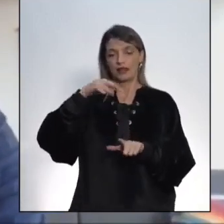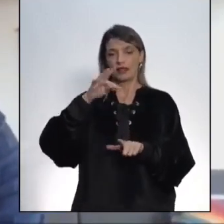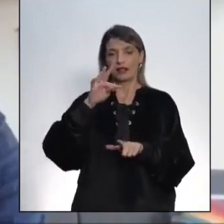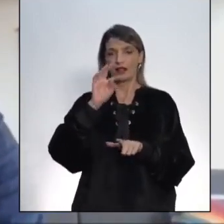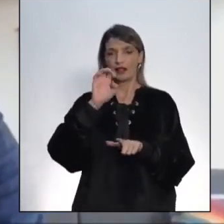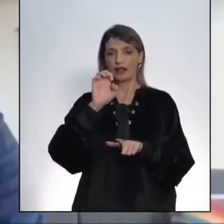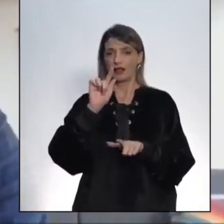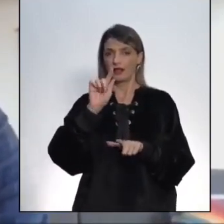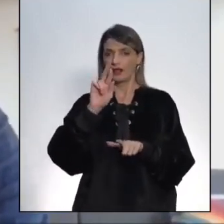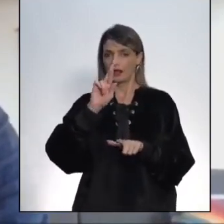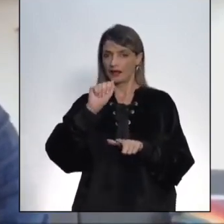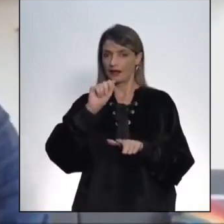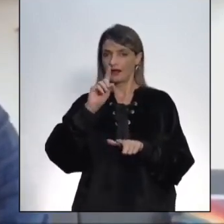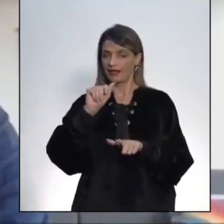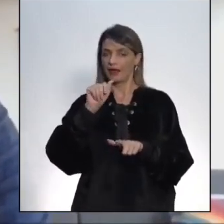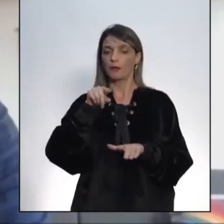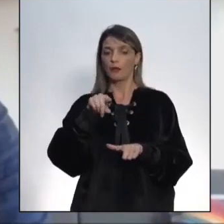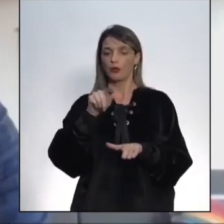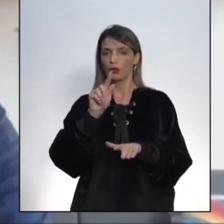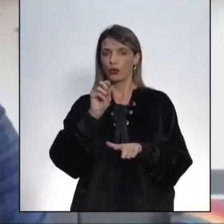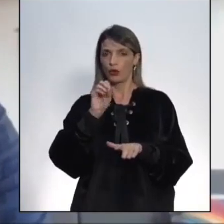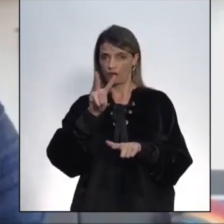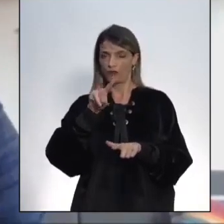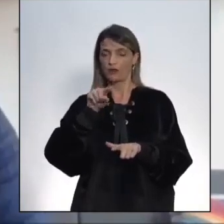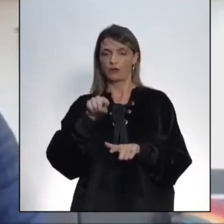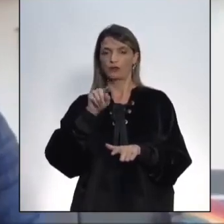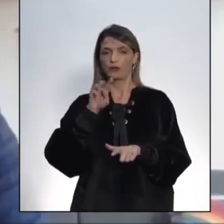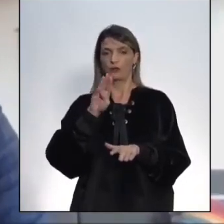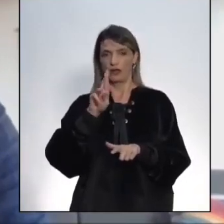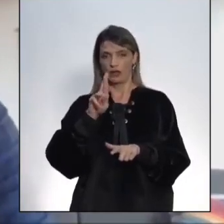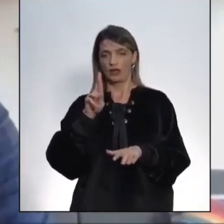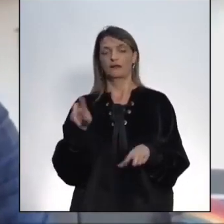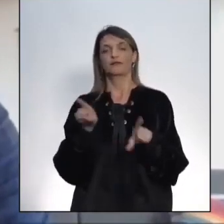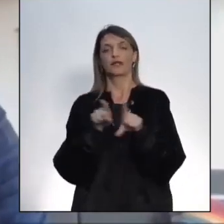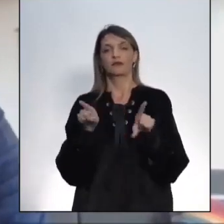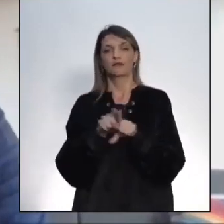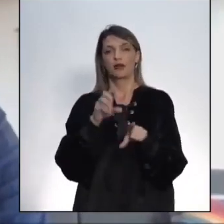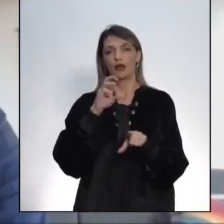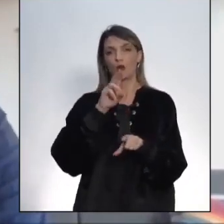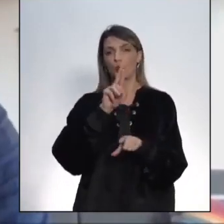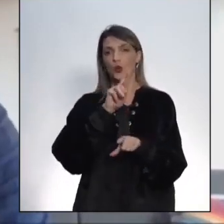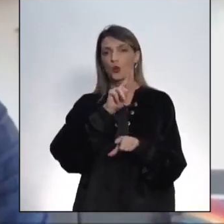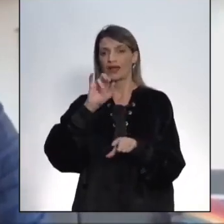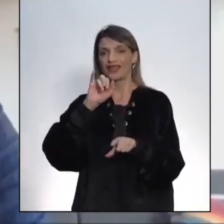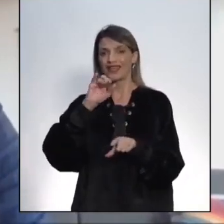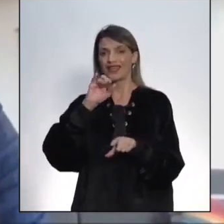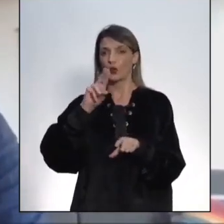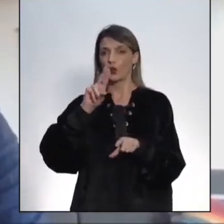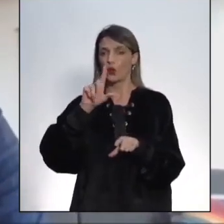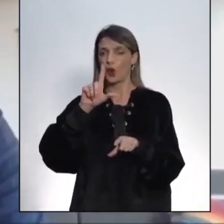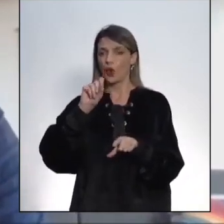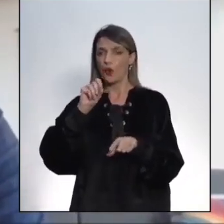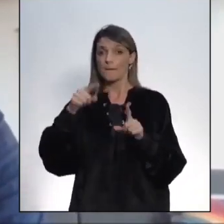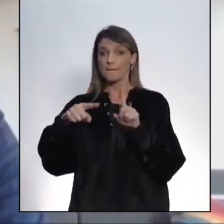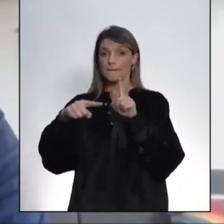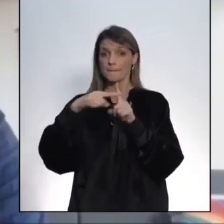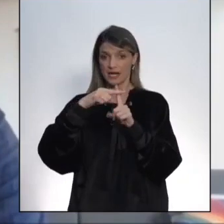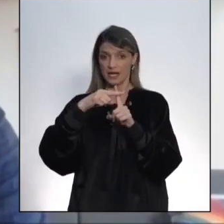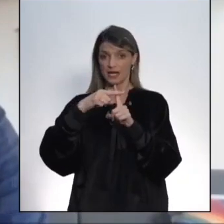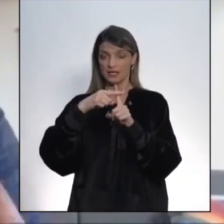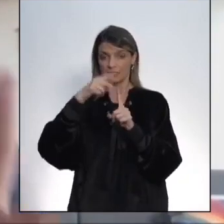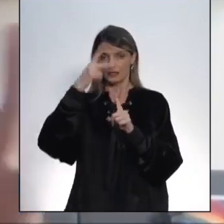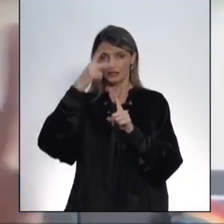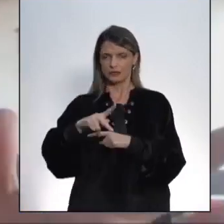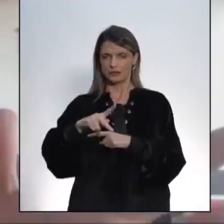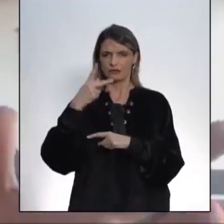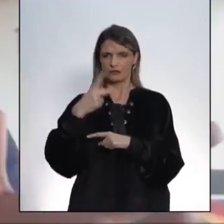.mec.gov.br, que também tem muitos recursos, e a Currículo Mais do Estado de São Paulo, né? E, finalmente, a Escola Digital.